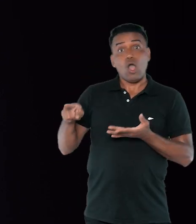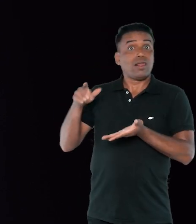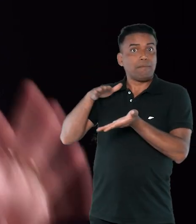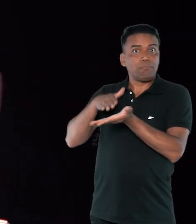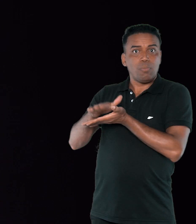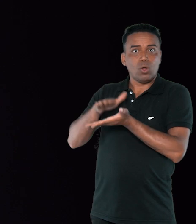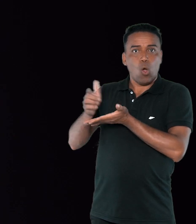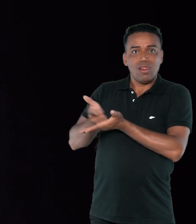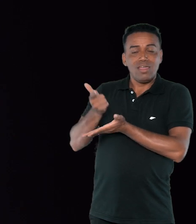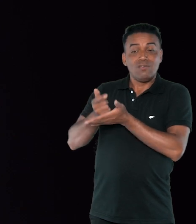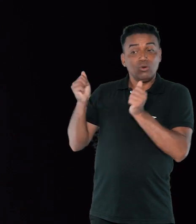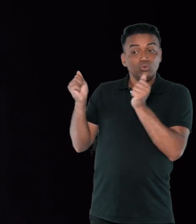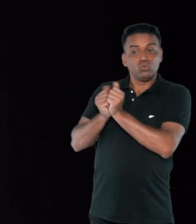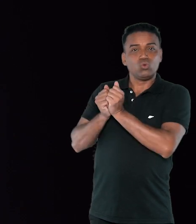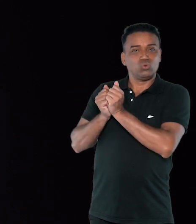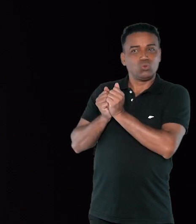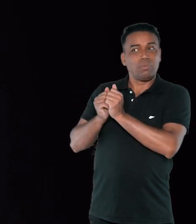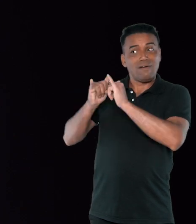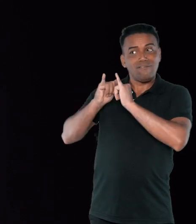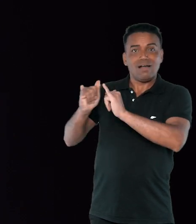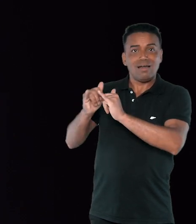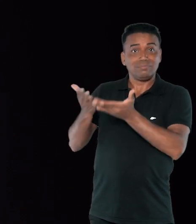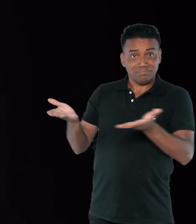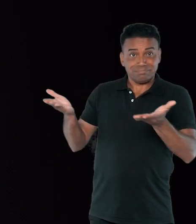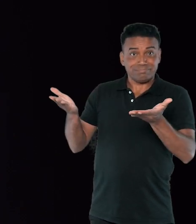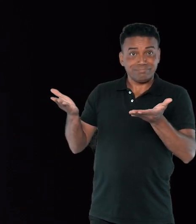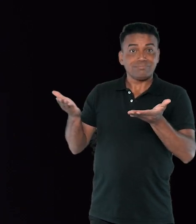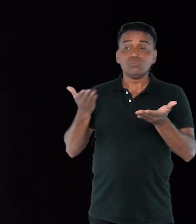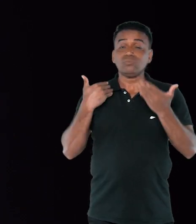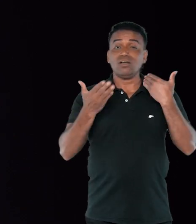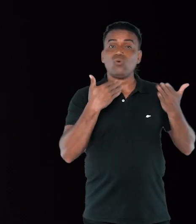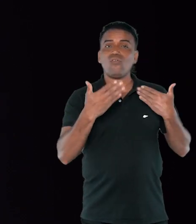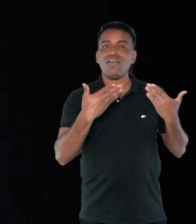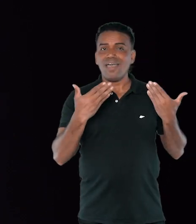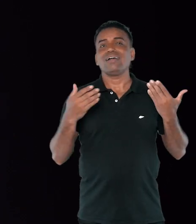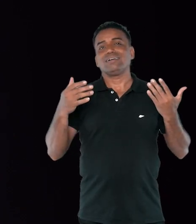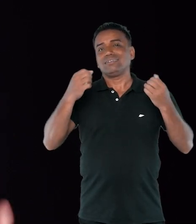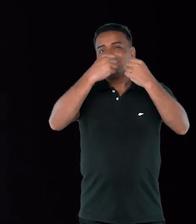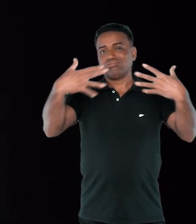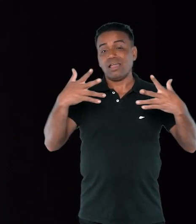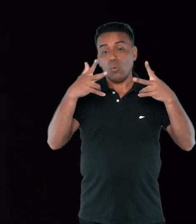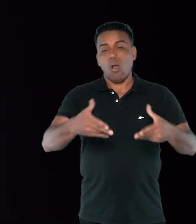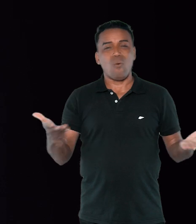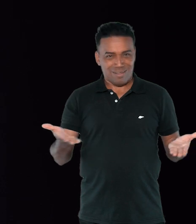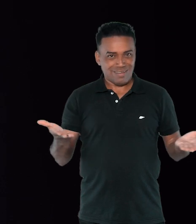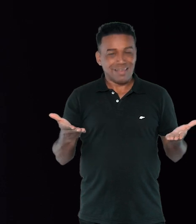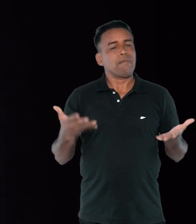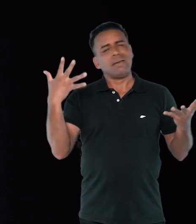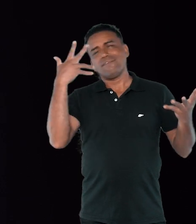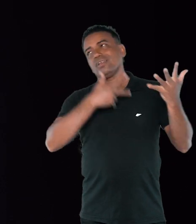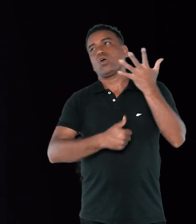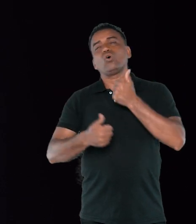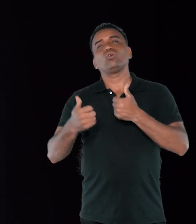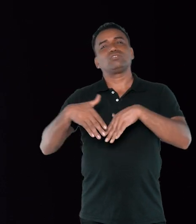porque eu sempre admiro muito os livros dela. Ela é uma outra escritora do meu coração, que escreve com o coração, amo os